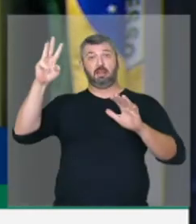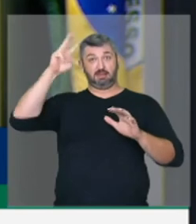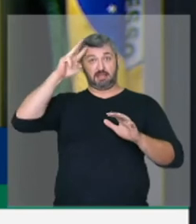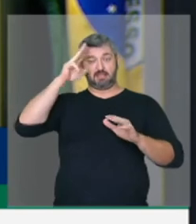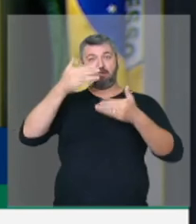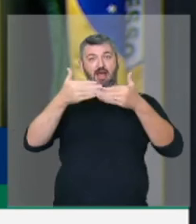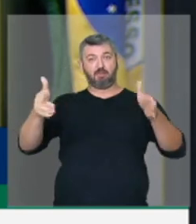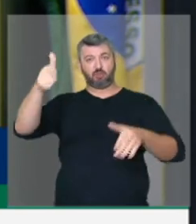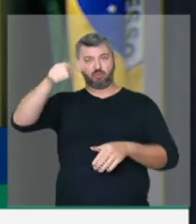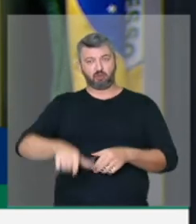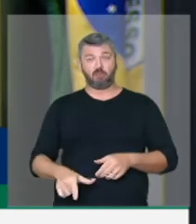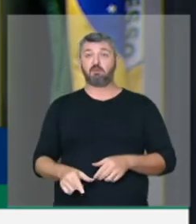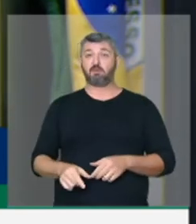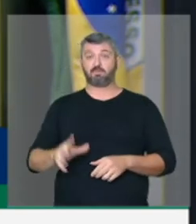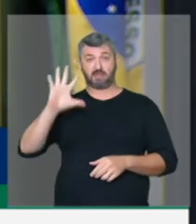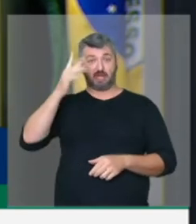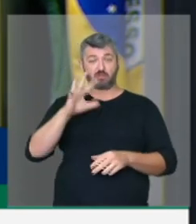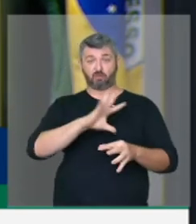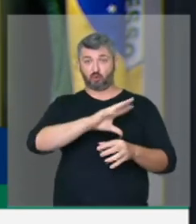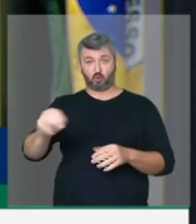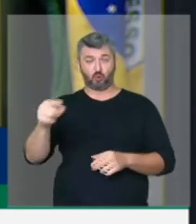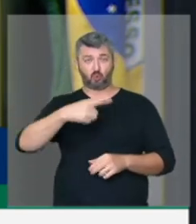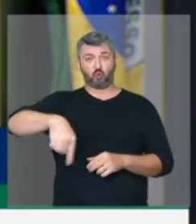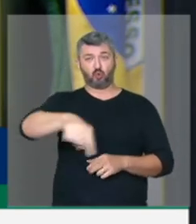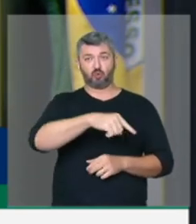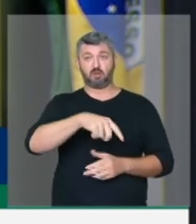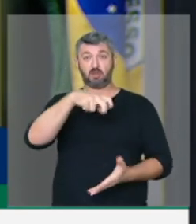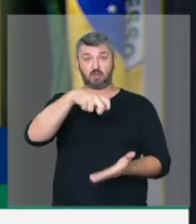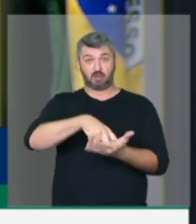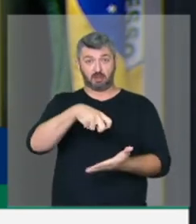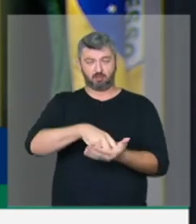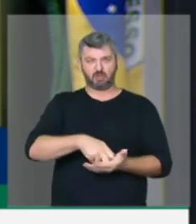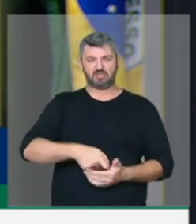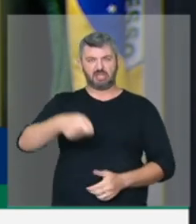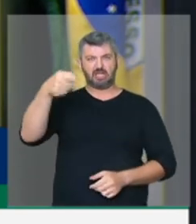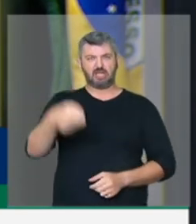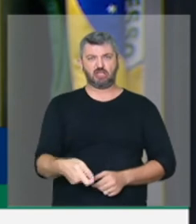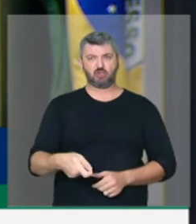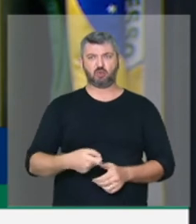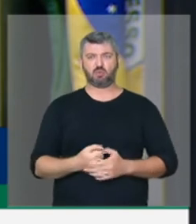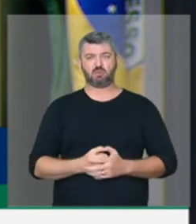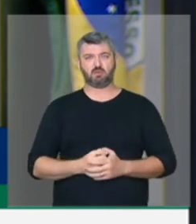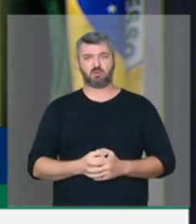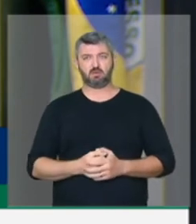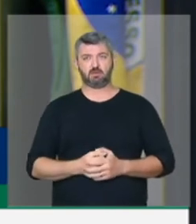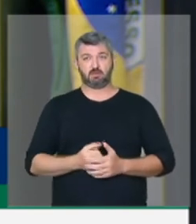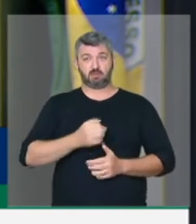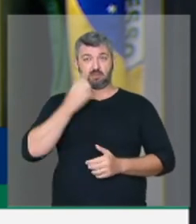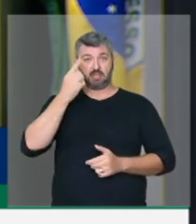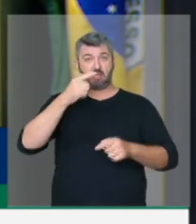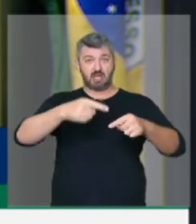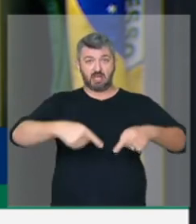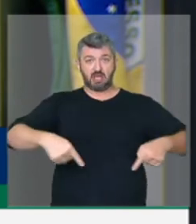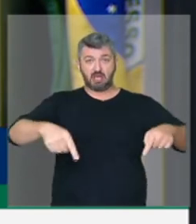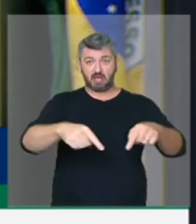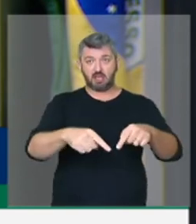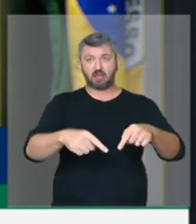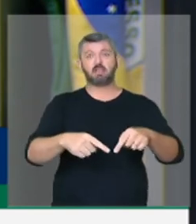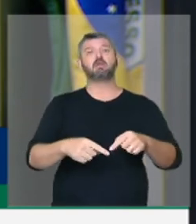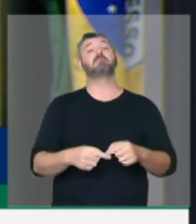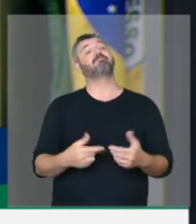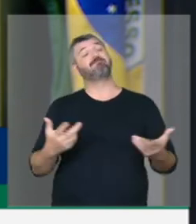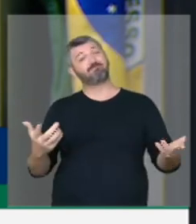cuide deste caso e dos outros casos e que a punição venha com o rigor que estes parlamentares